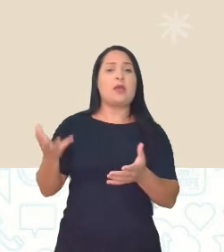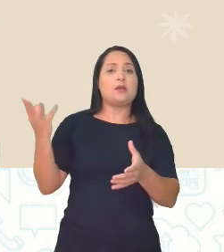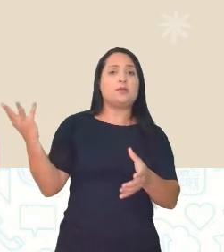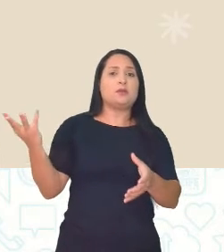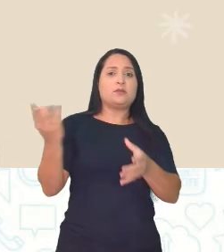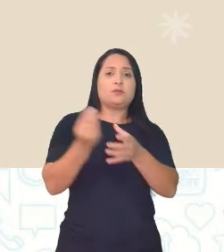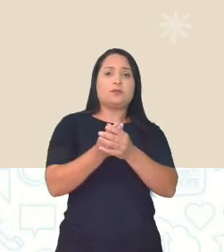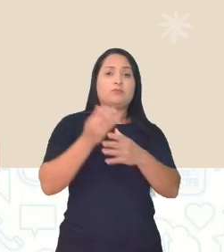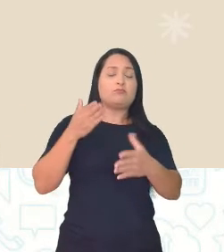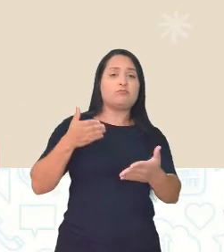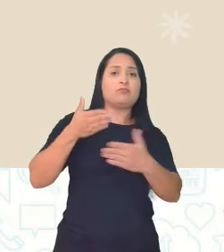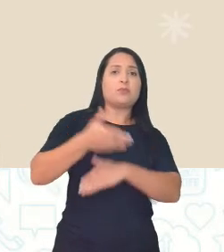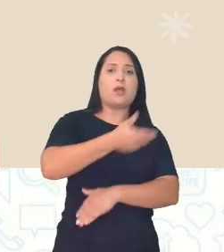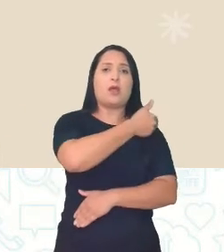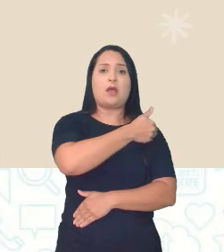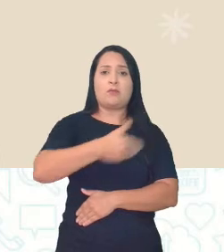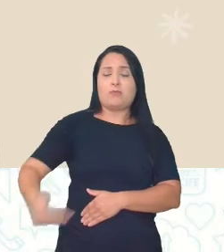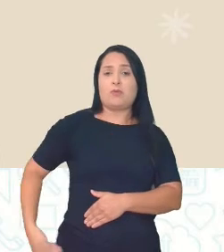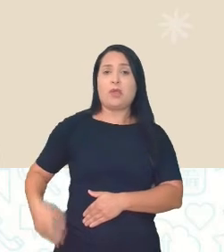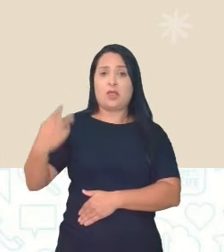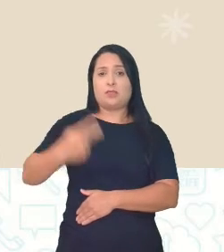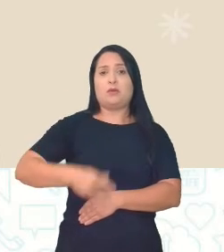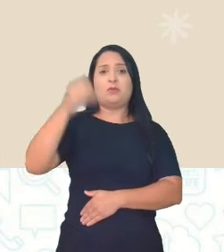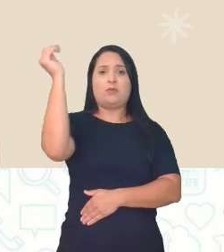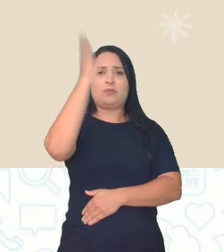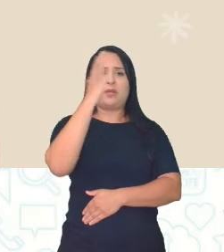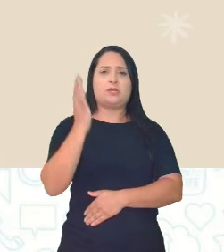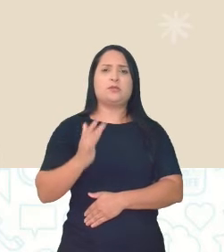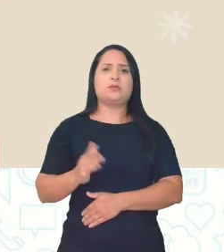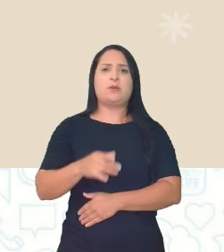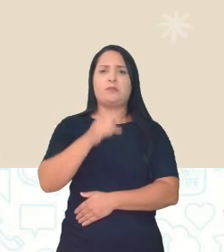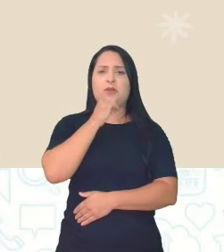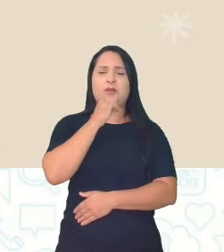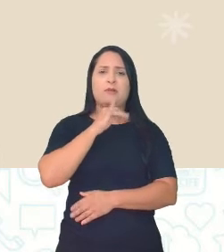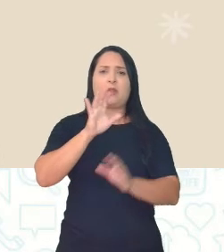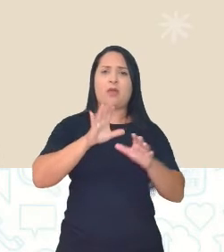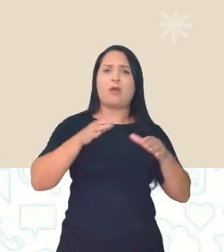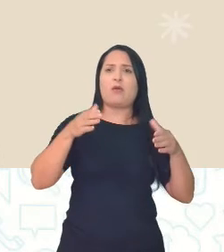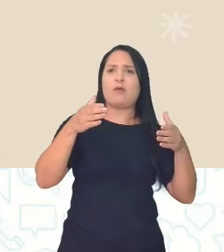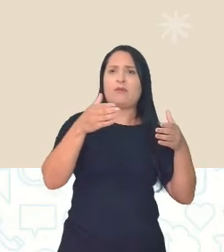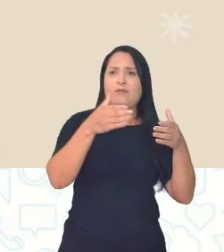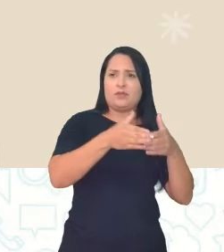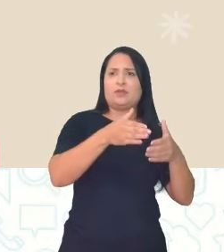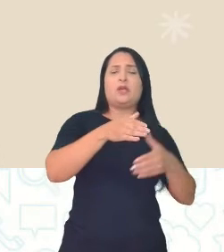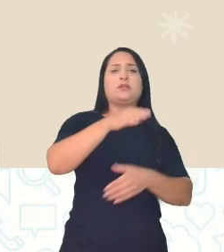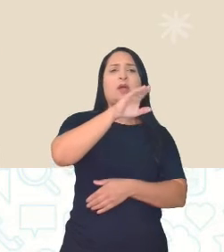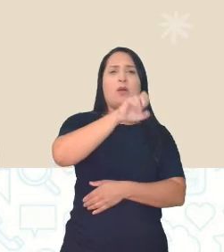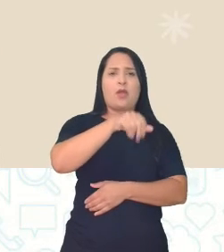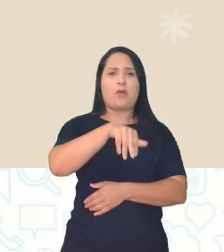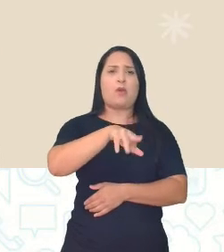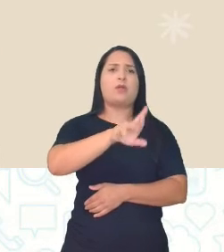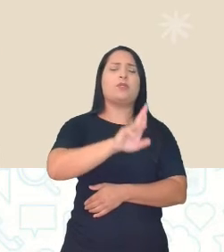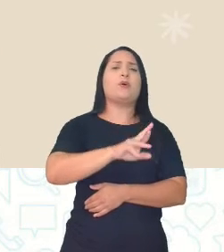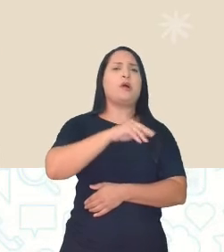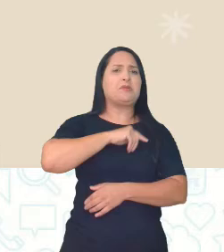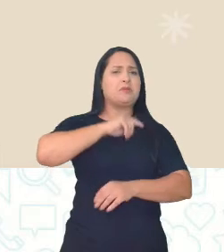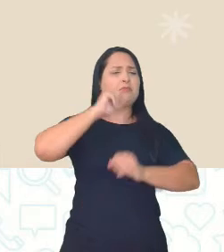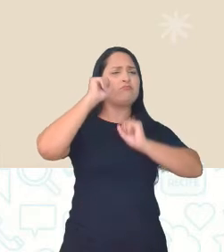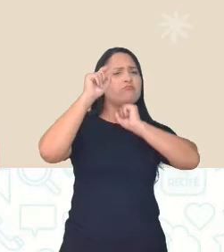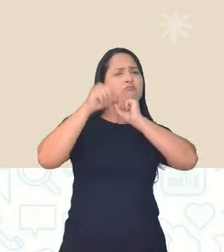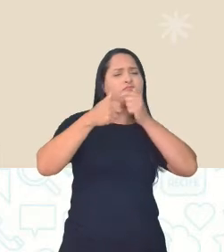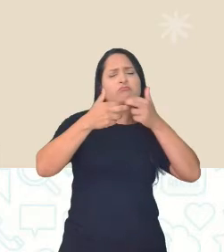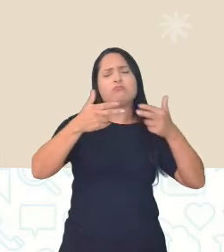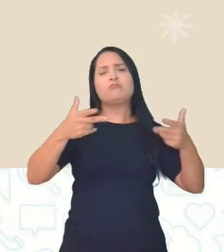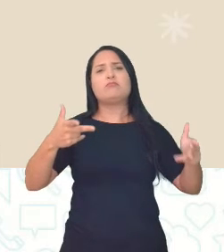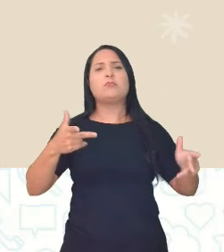porque muitas dessas revoltas, né, como o caso da Confederação do Equador, eles tinham esses ideais, né, que